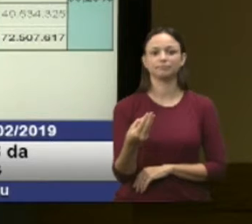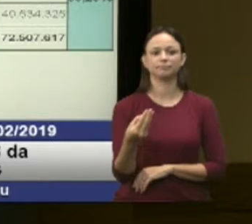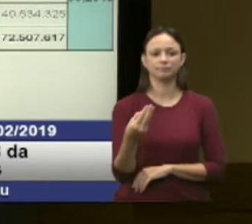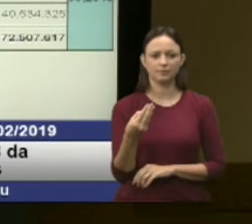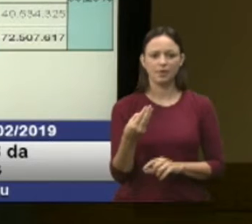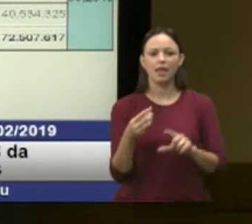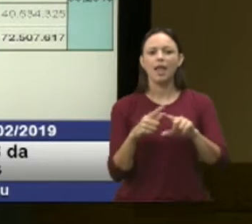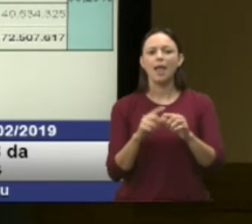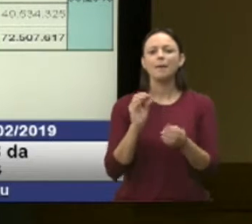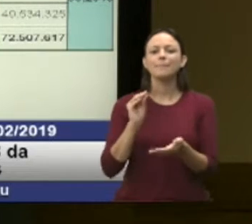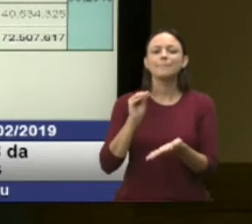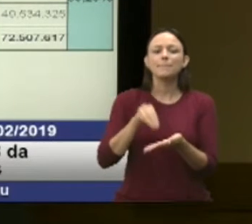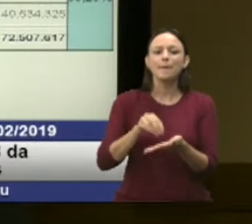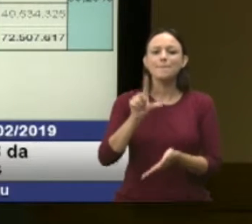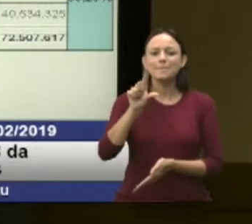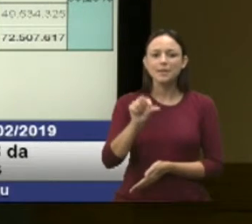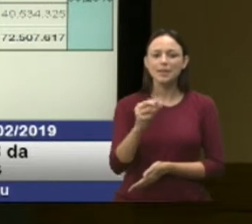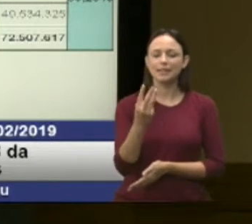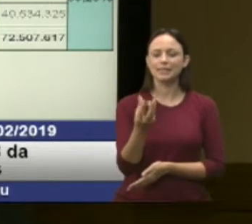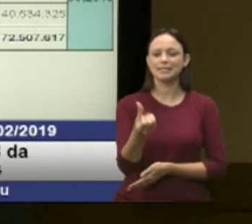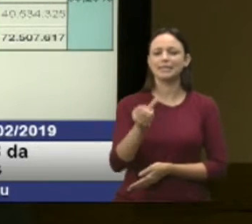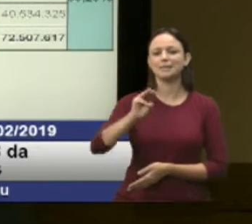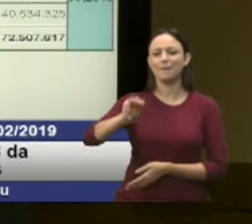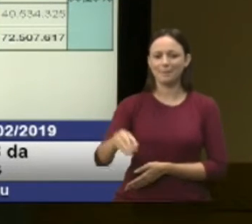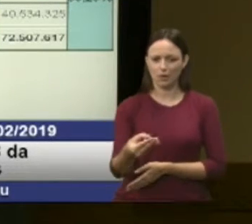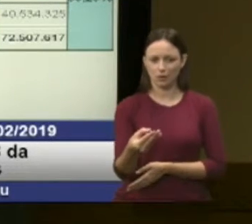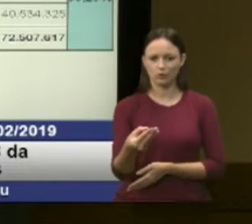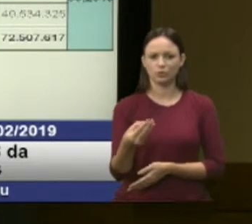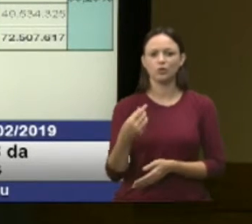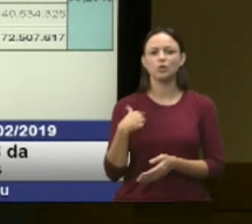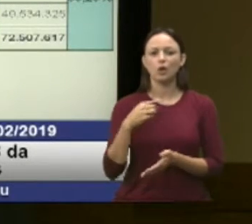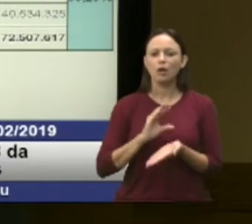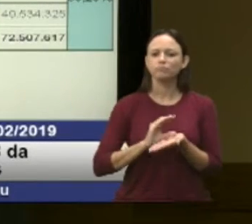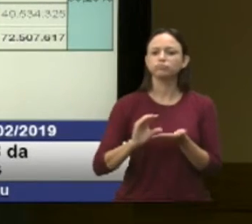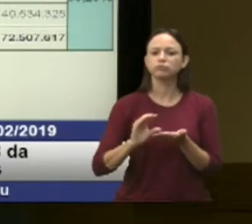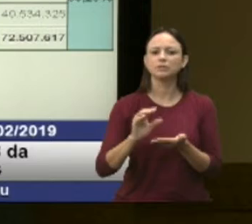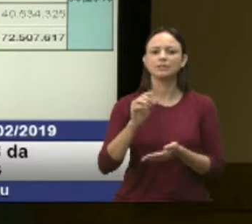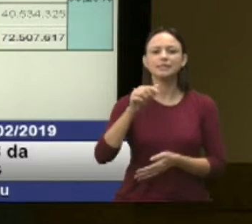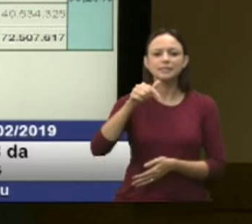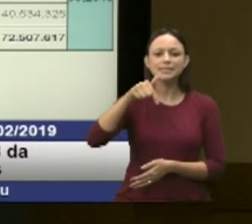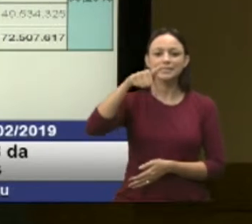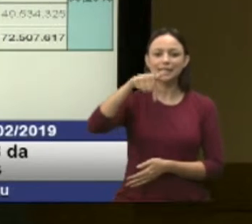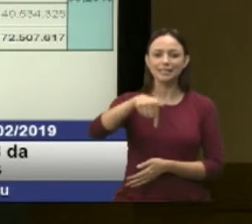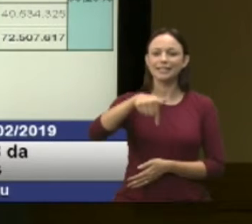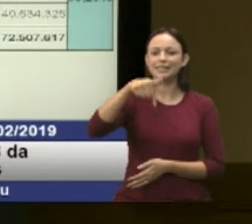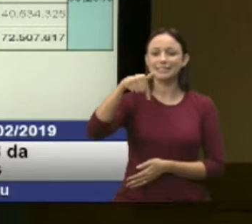mínima seria 36 milhões. E nós estamos aplicando aí